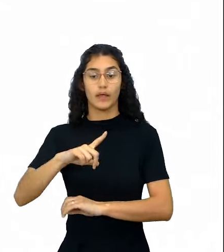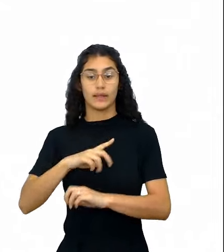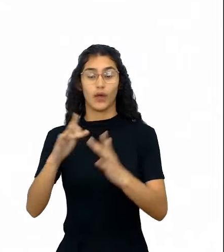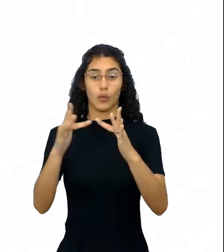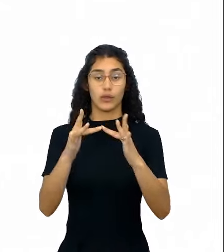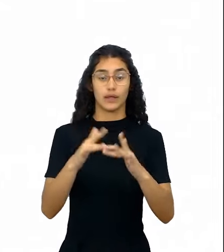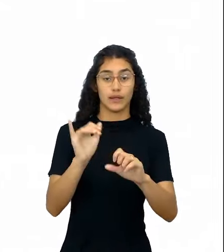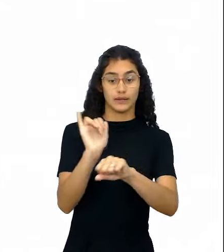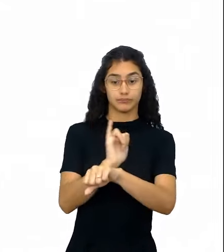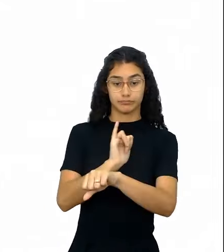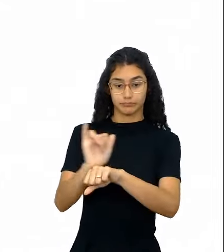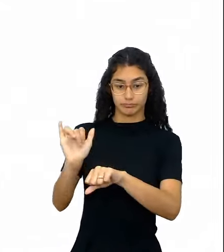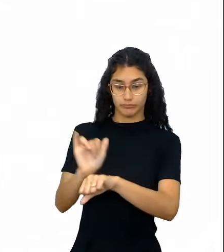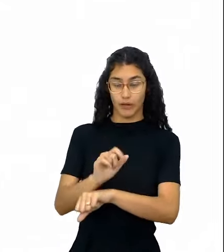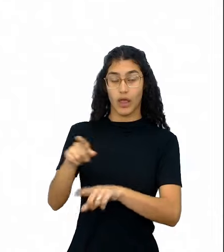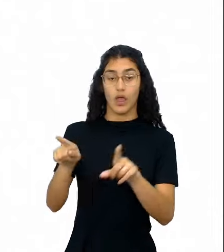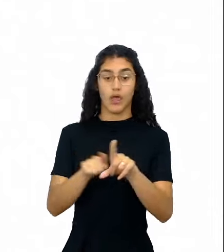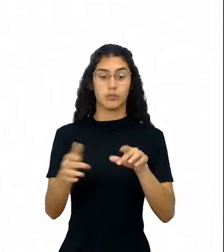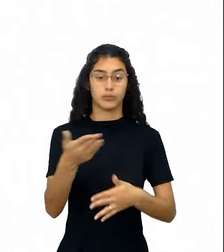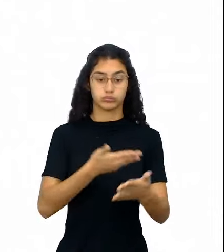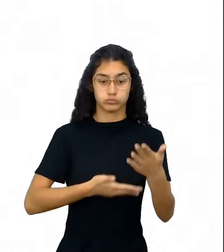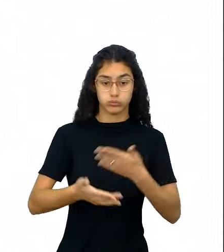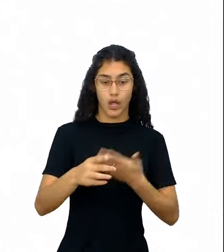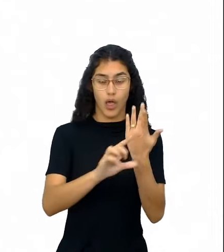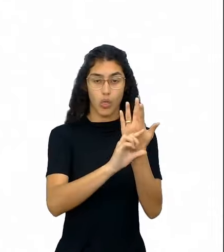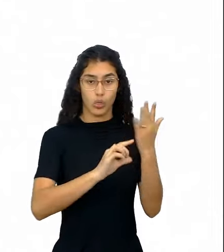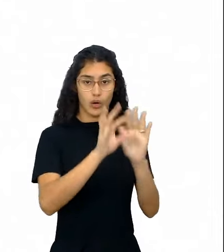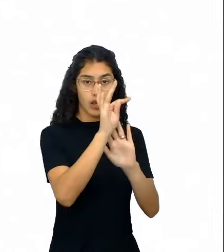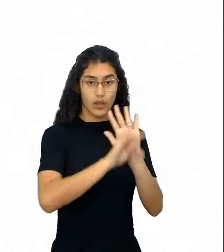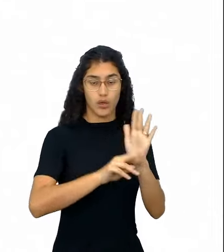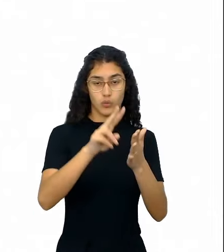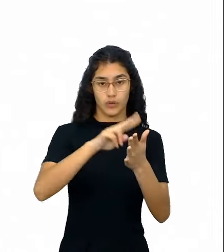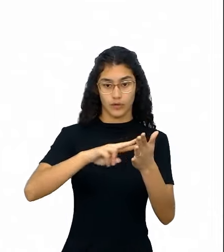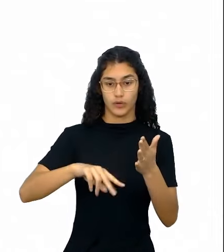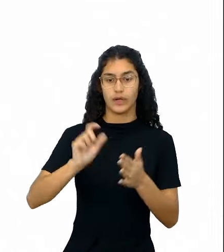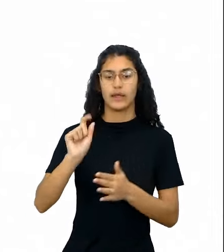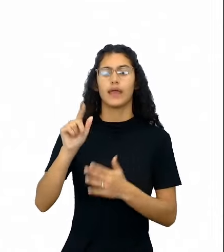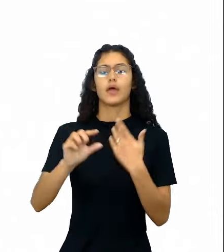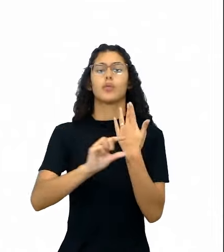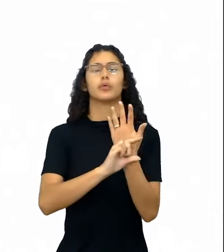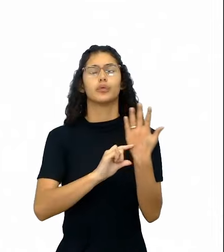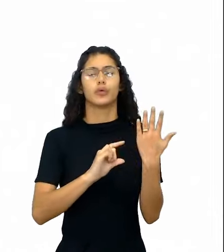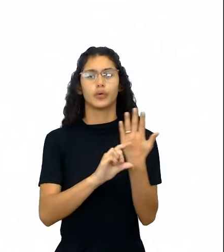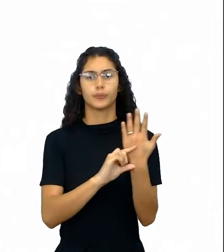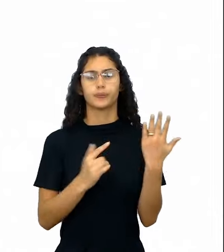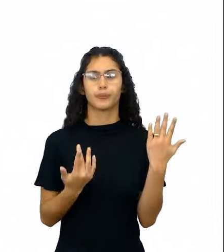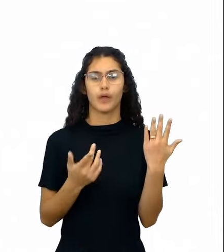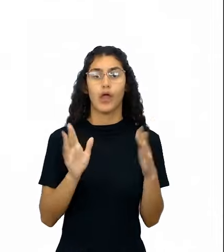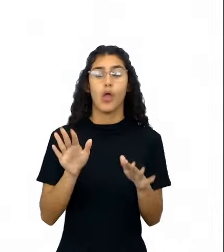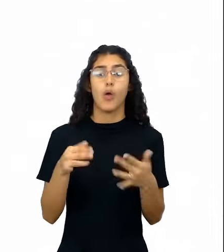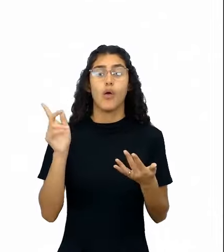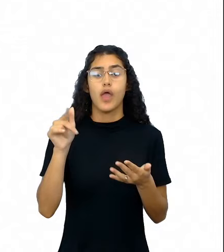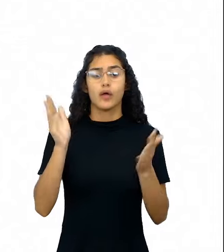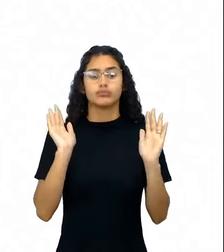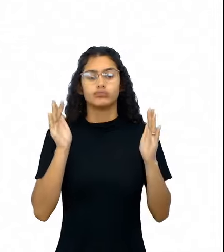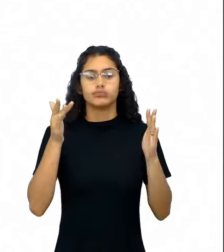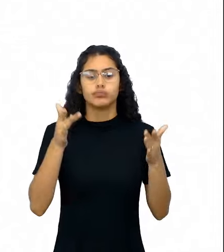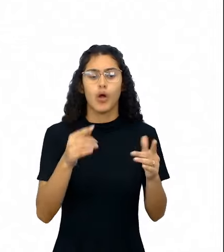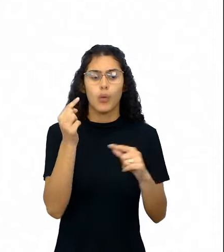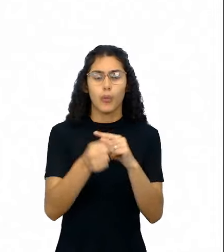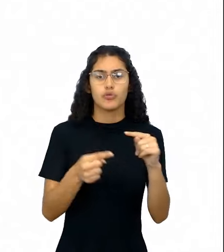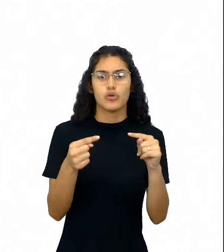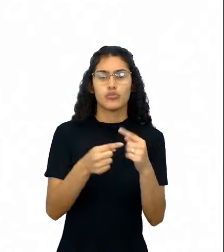textuais. Interação autor, texto, leitor. Quem é o autor? Quais são as intenções